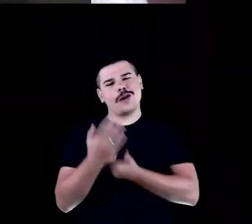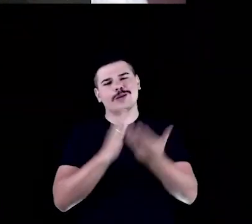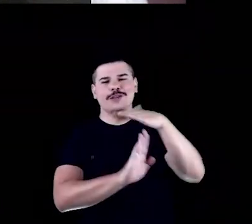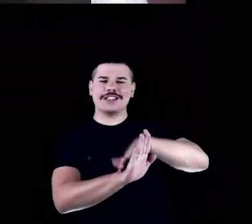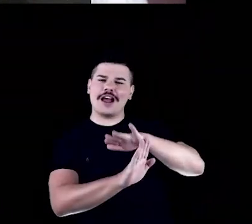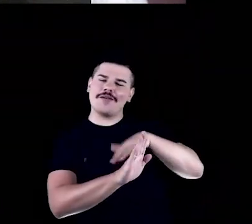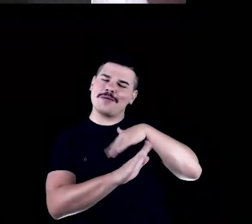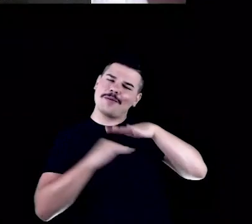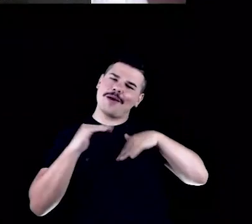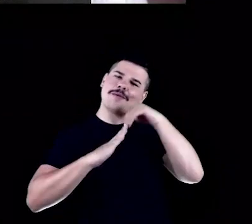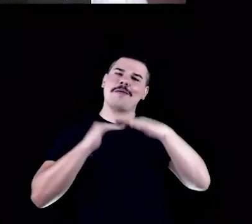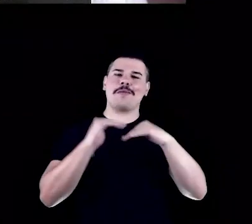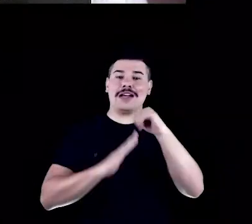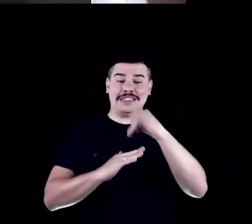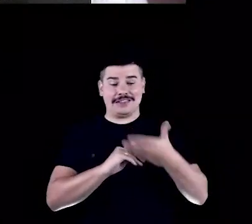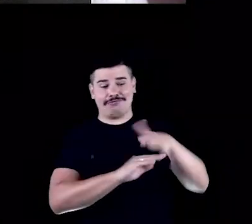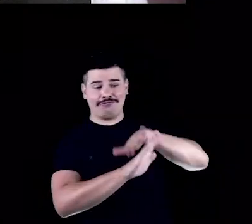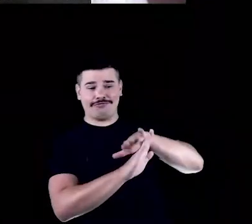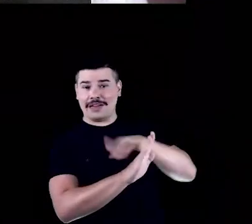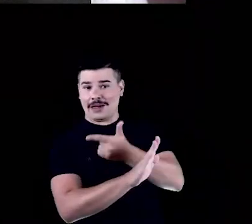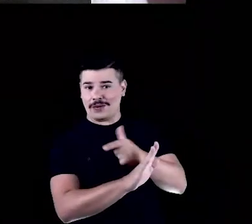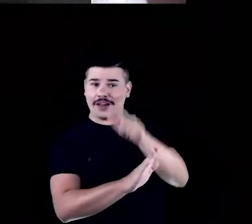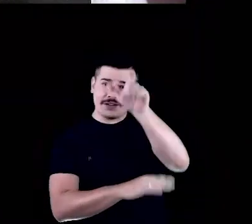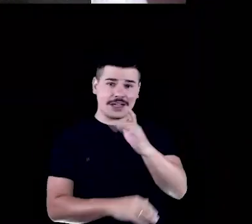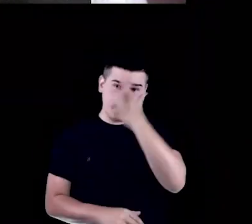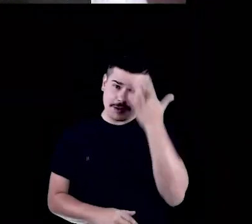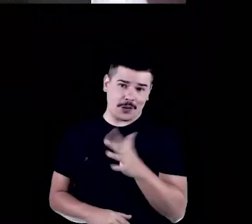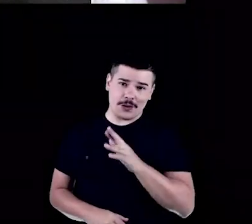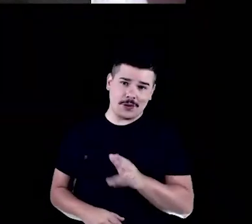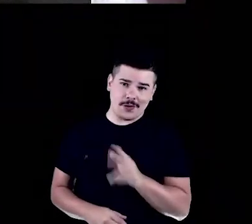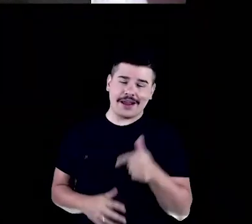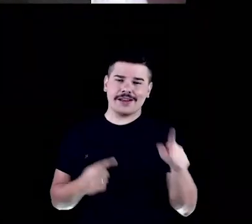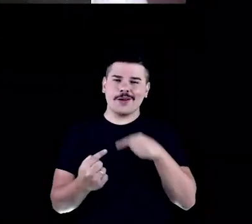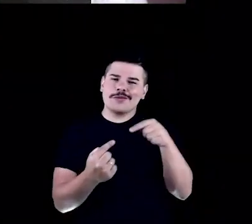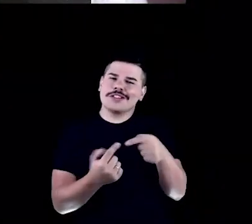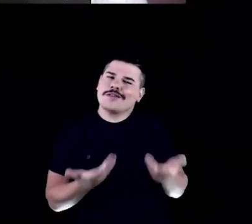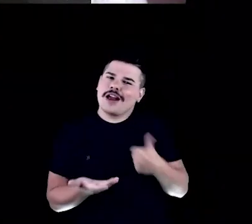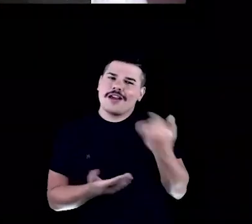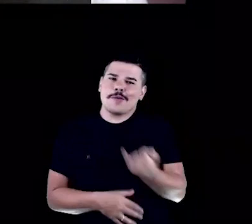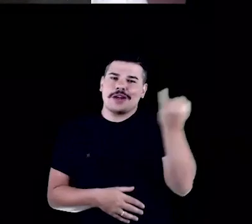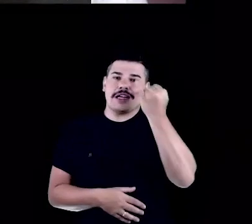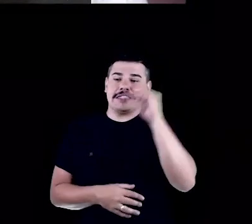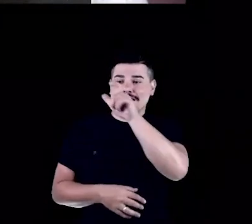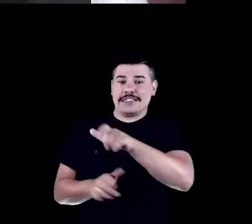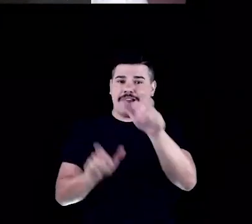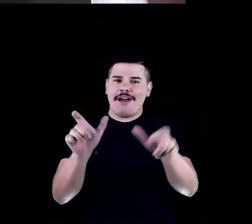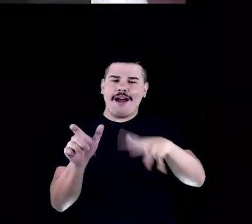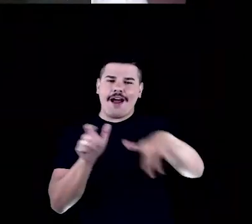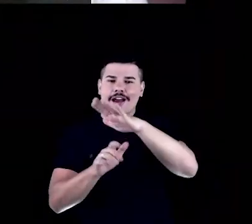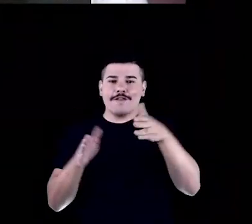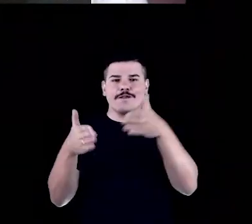subjetividade que se constrói. Sem subjetividade não tem pessoa. Então, quando a gente está falando de questões subjetivas, e eu acho que é muito importante, se não